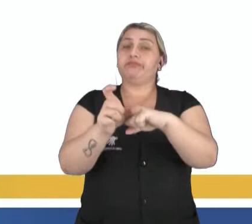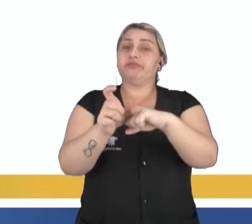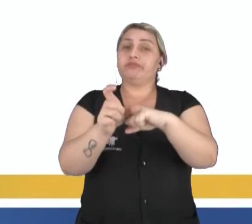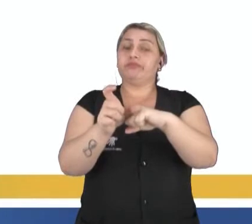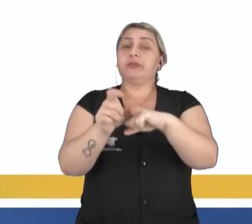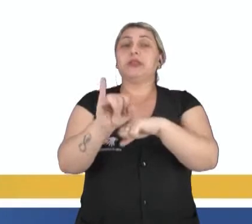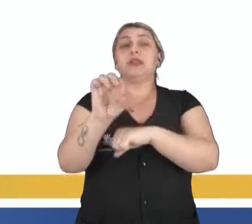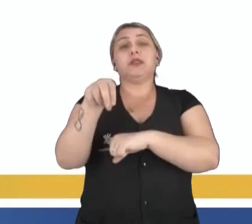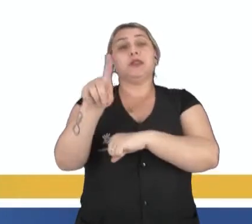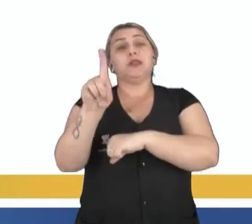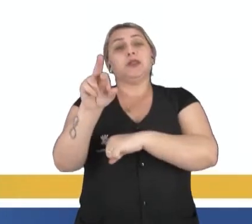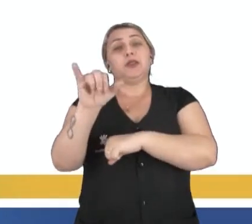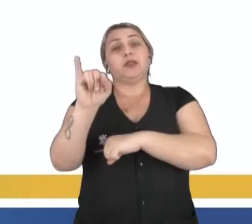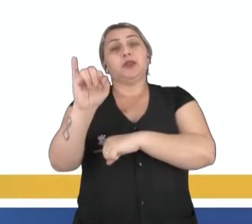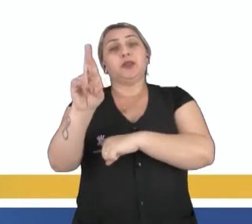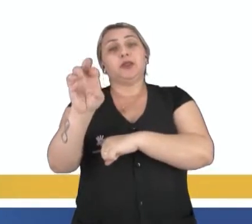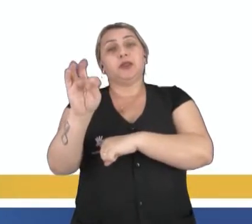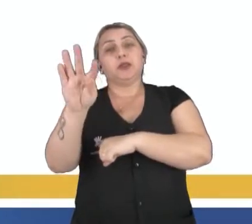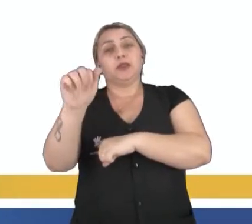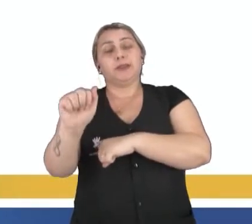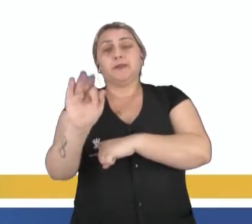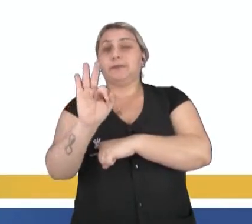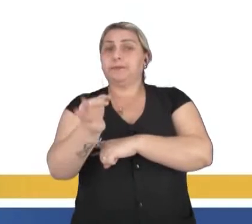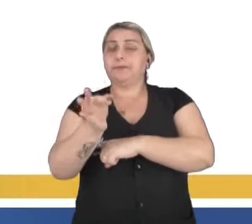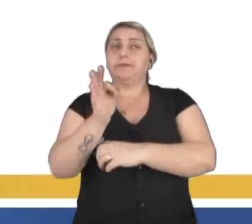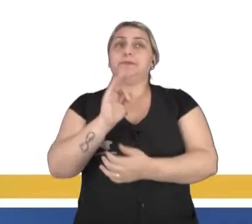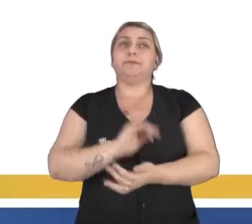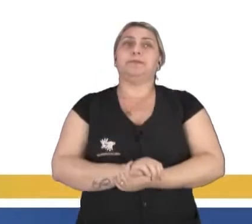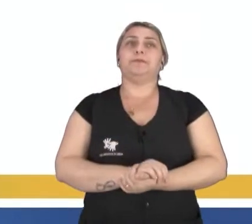Tá certo? Vamos lá?